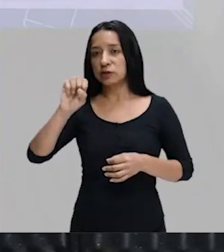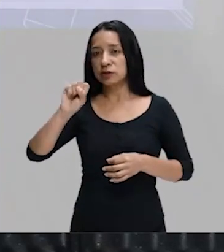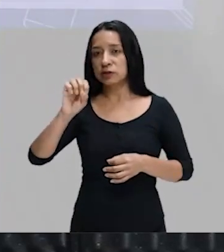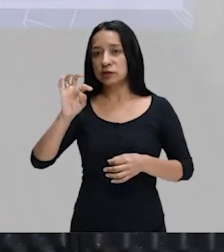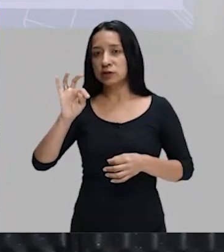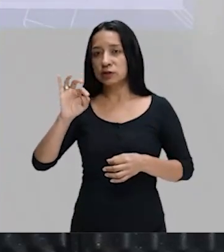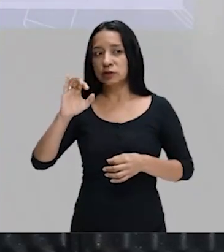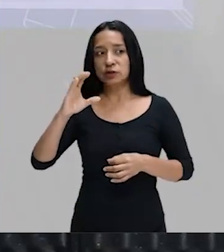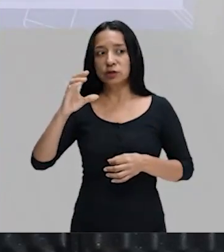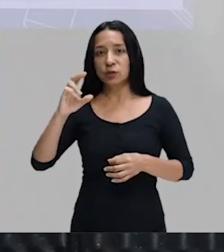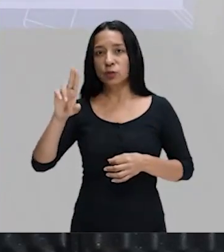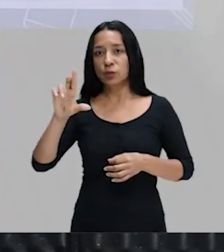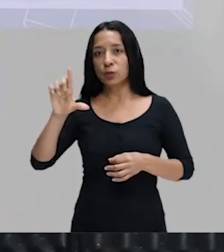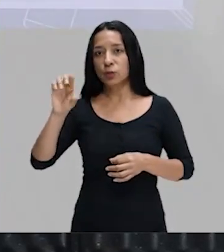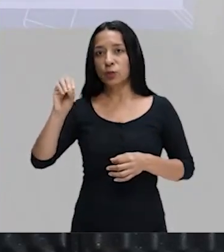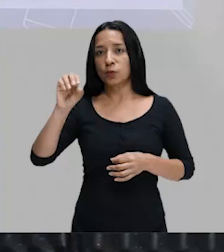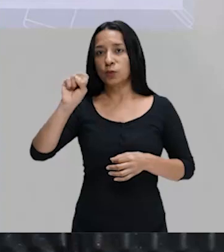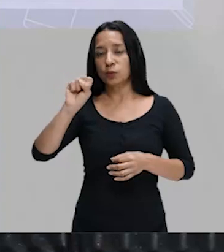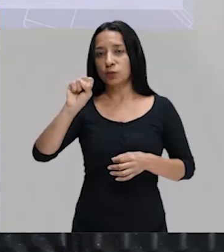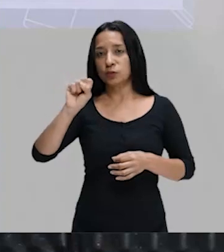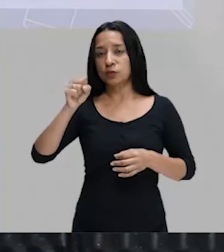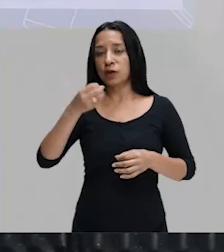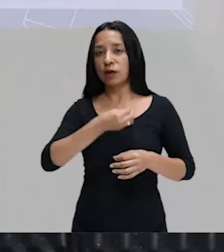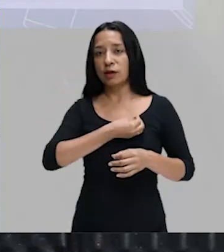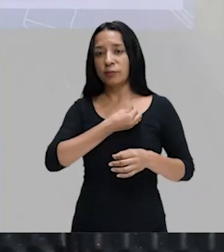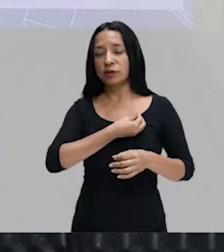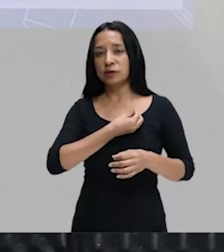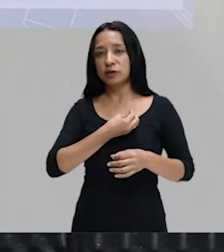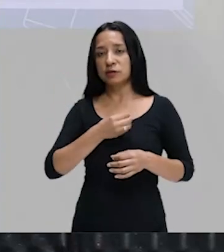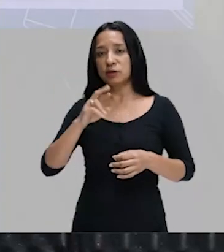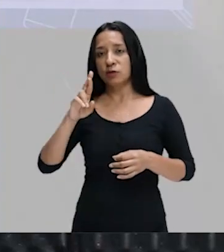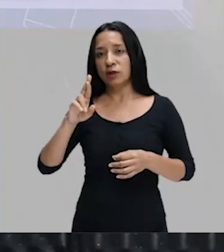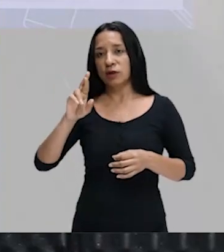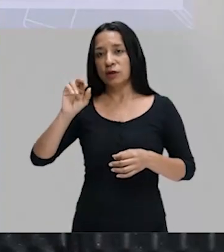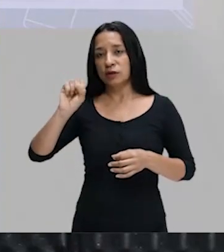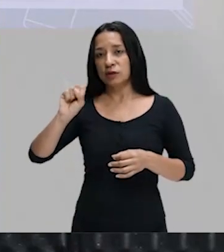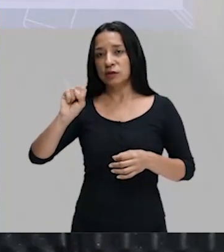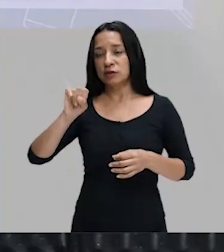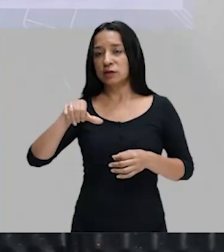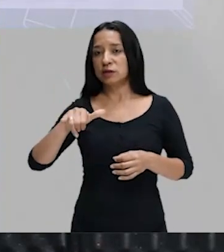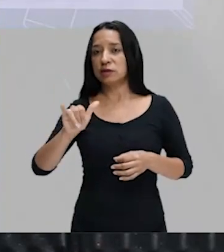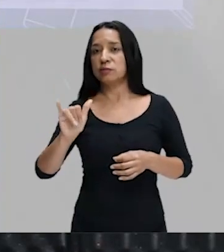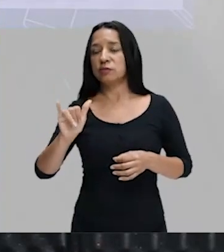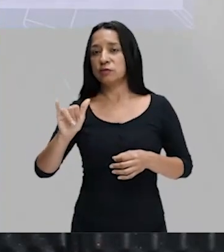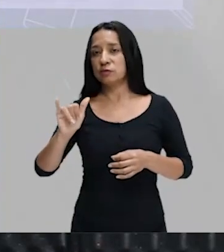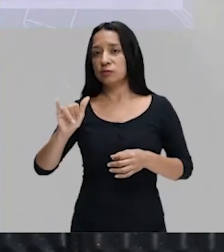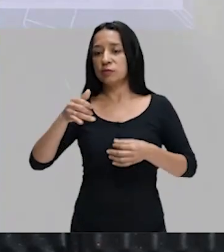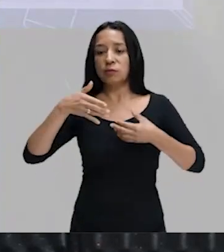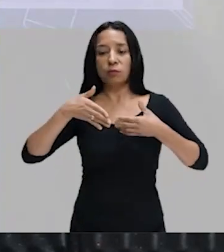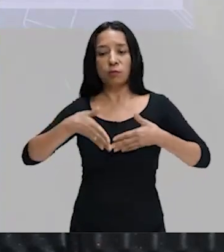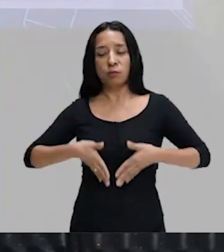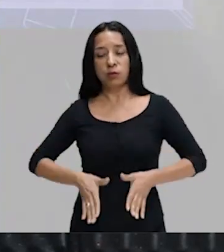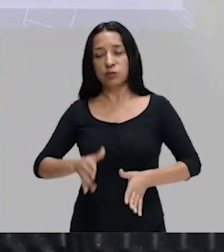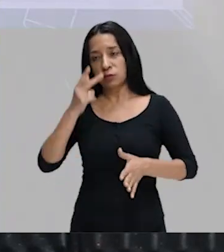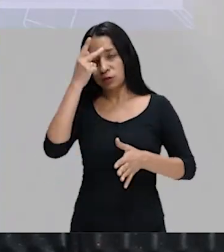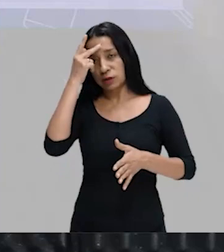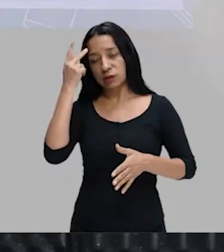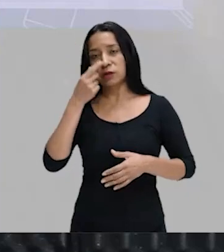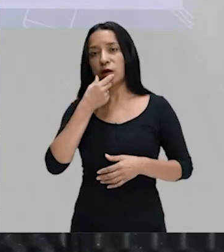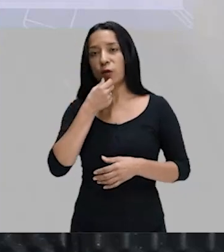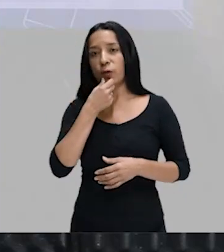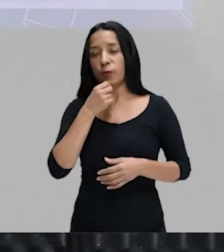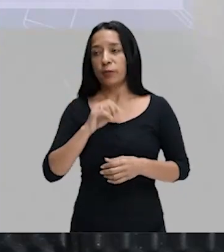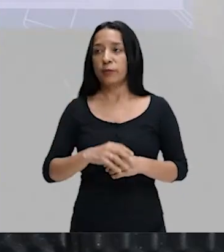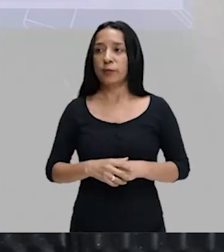do SRY que faz com que o indivíduo nasça no sexo masculino, ok? Como,